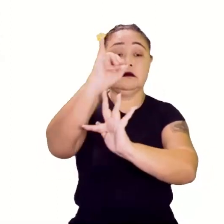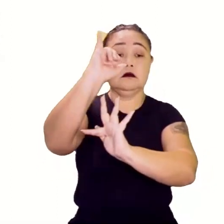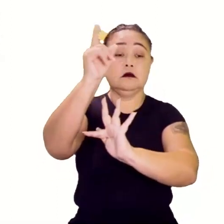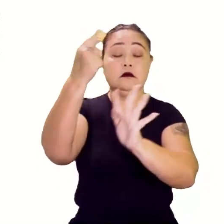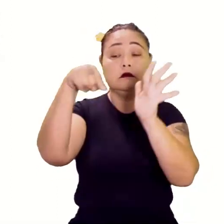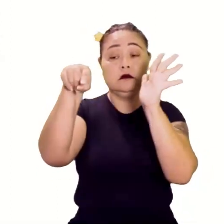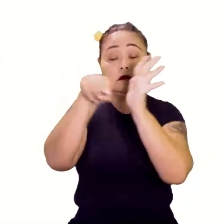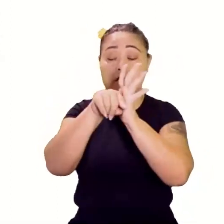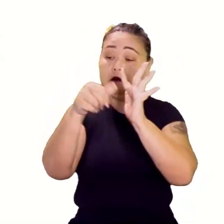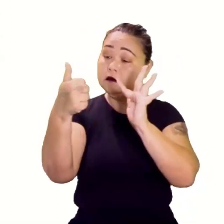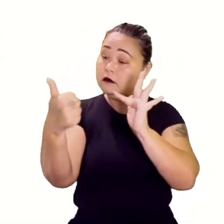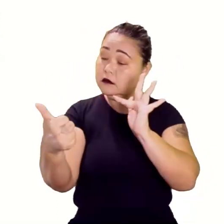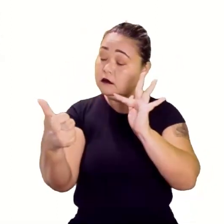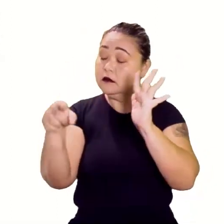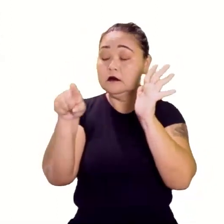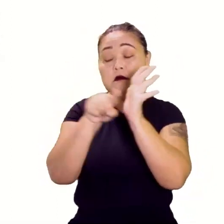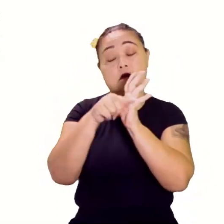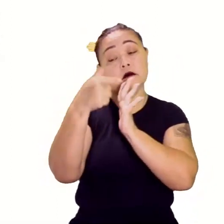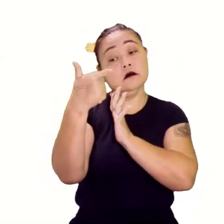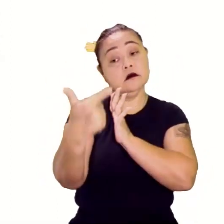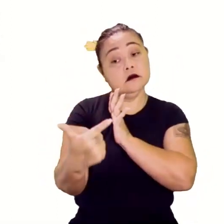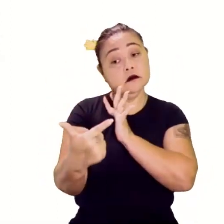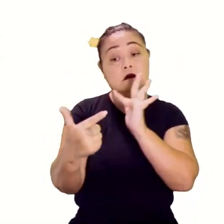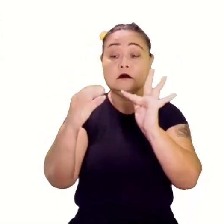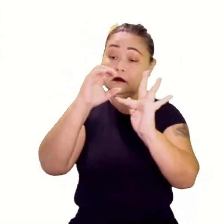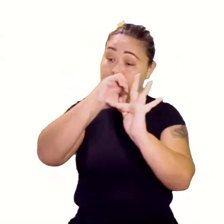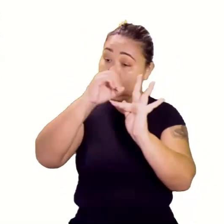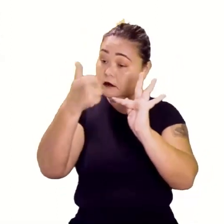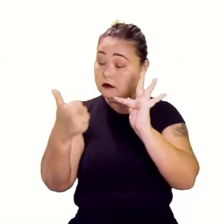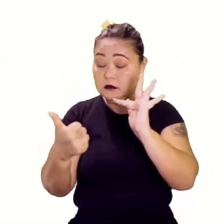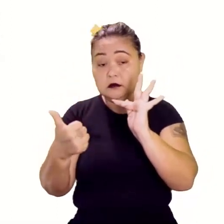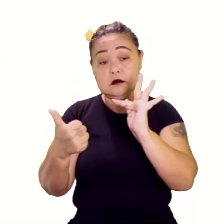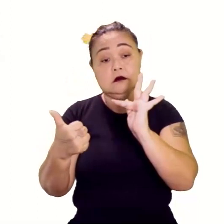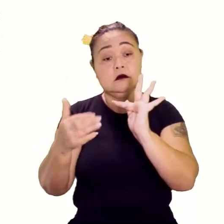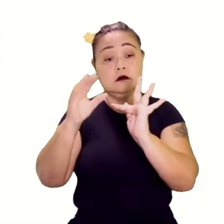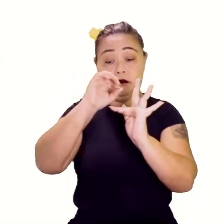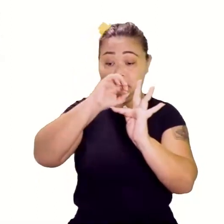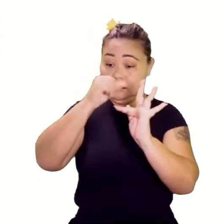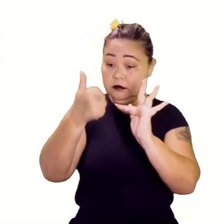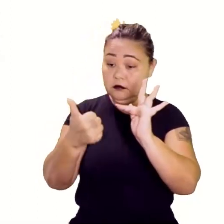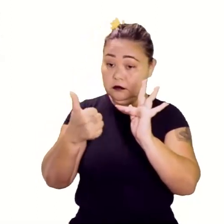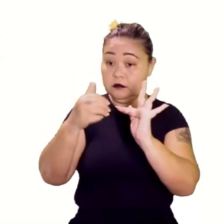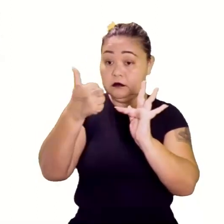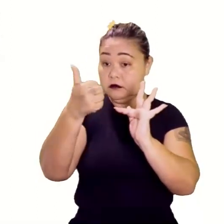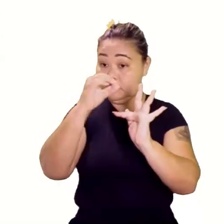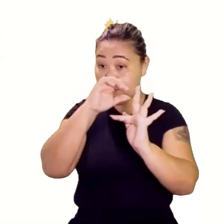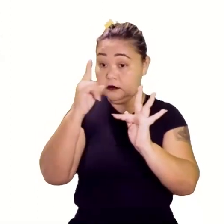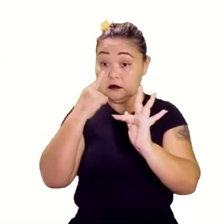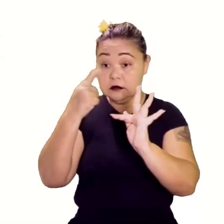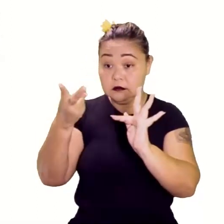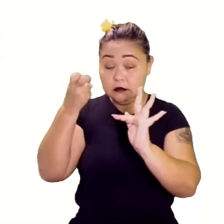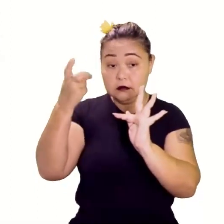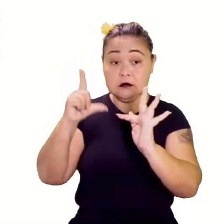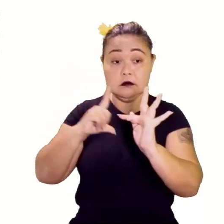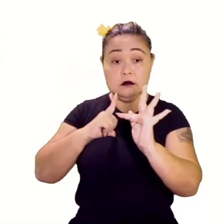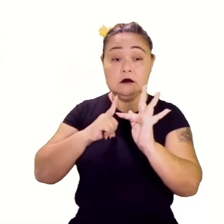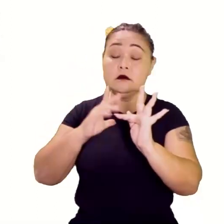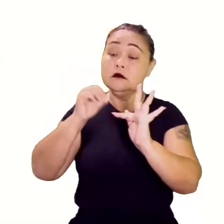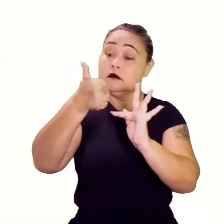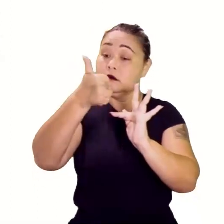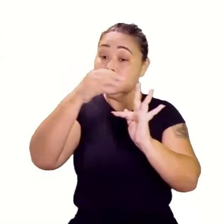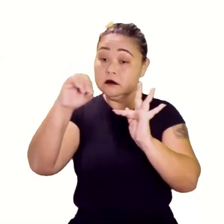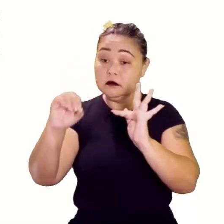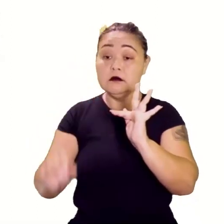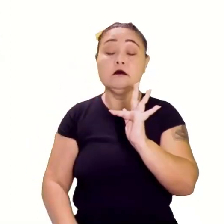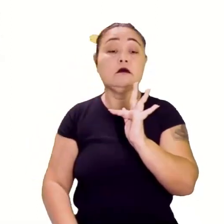Temos -1, né? Temos -2, o 1 e o 0, né? Isso. Olha aqui, 1 e o 0, aqui a galera já está percebendo que vai passar no